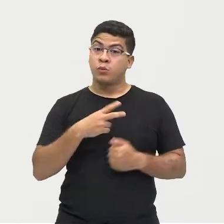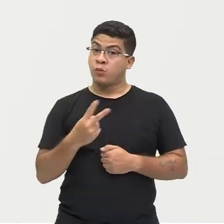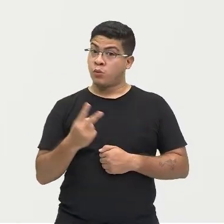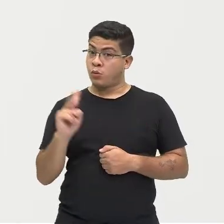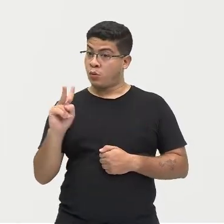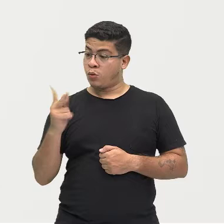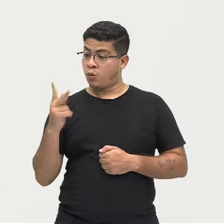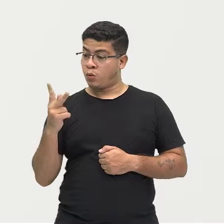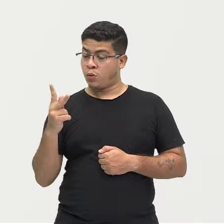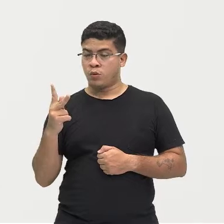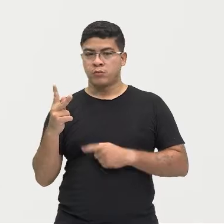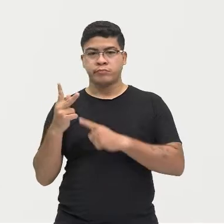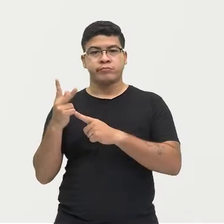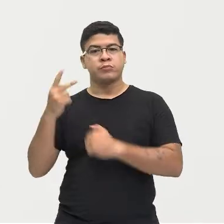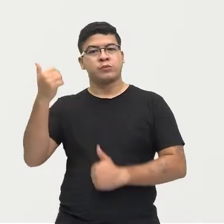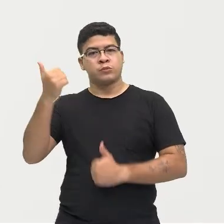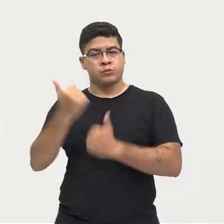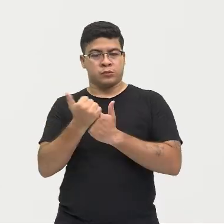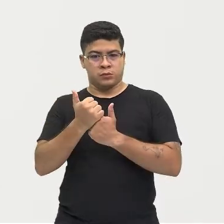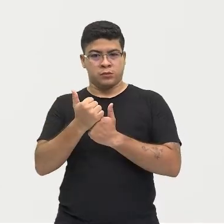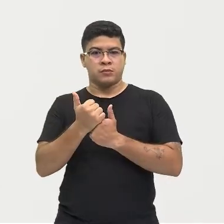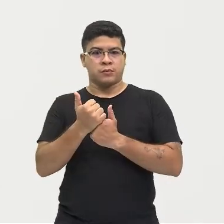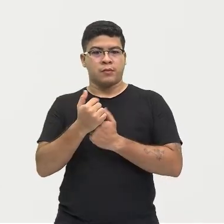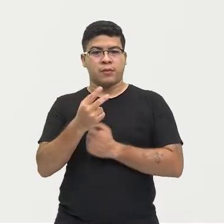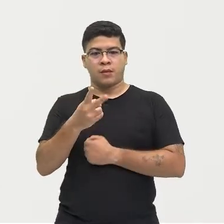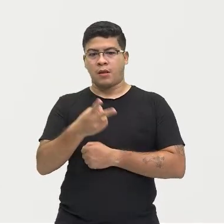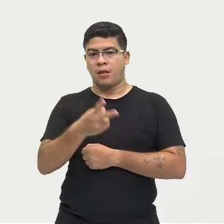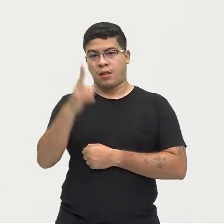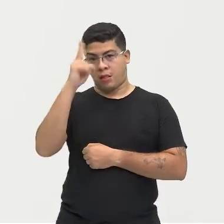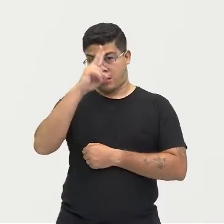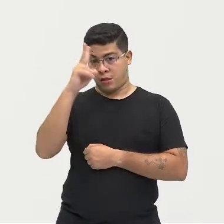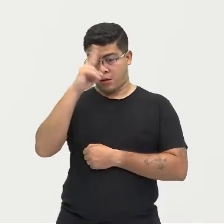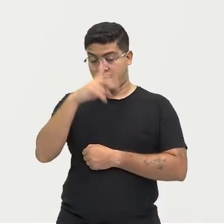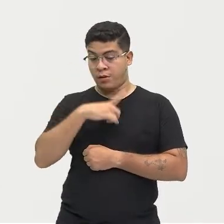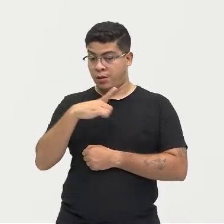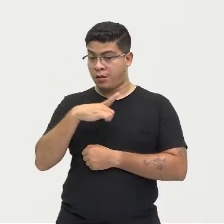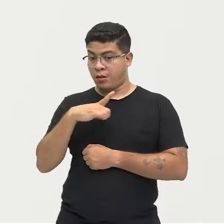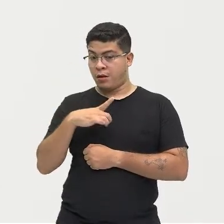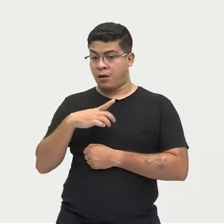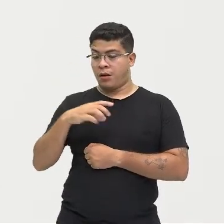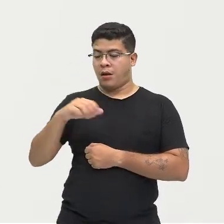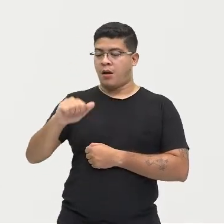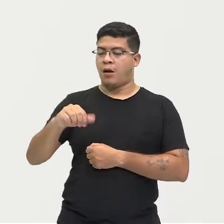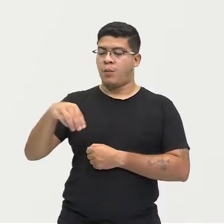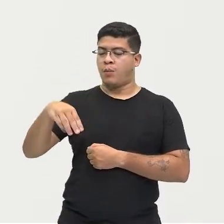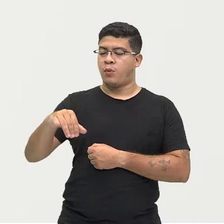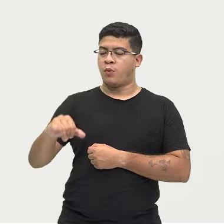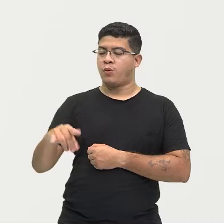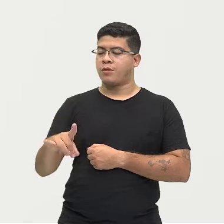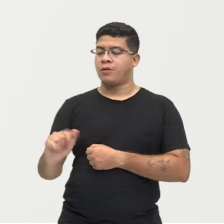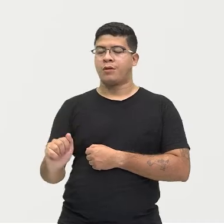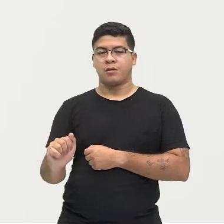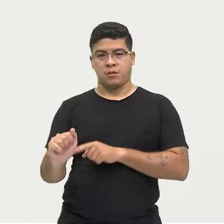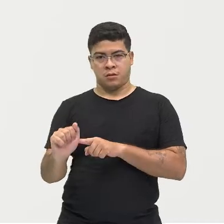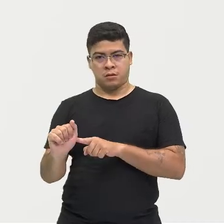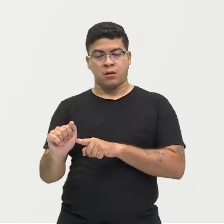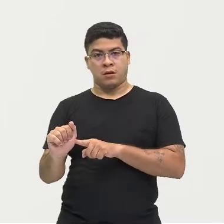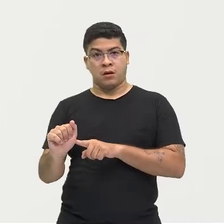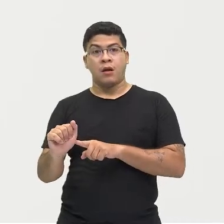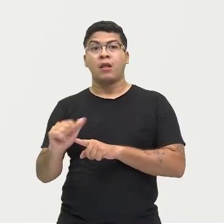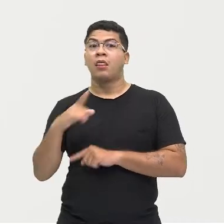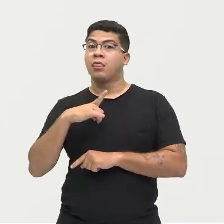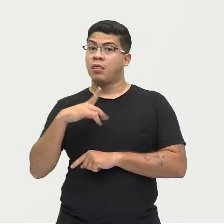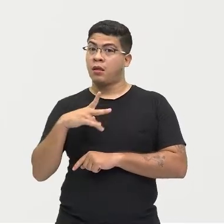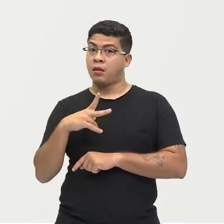hidrogênios. Lembram-se que a amônia tem 3 hidrogênios, quando ocorre a substituição de um desses